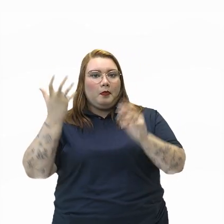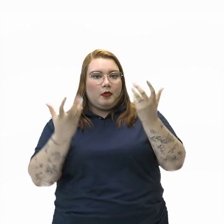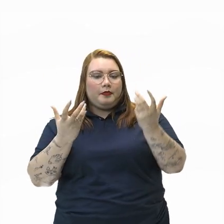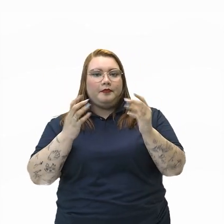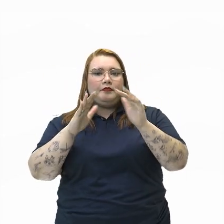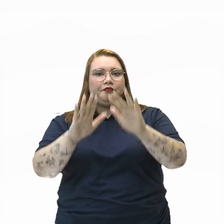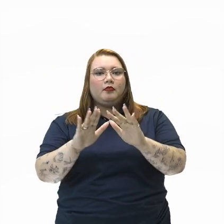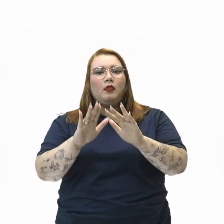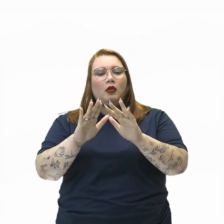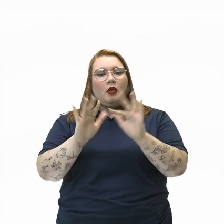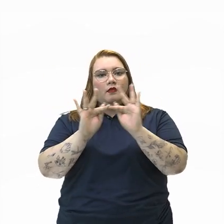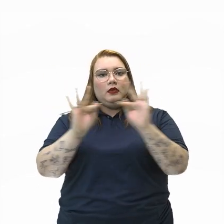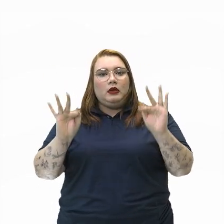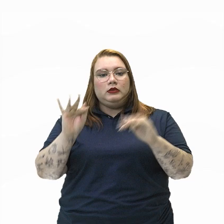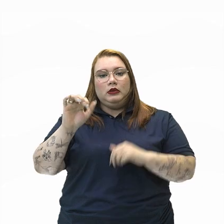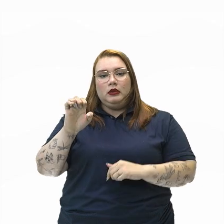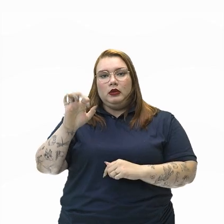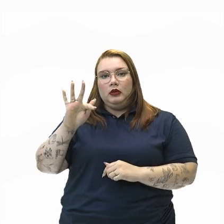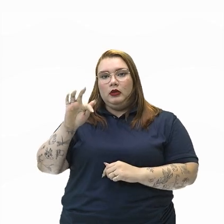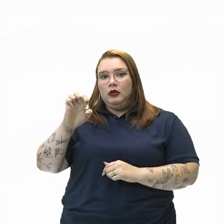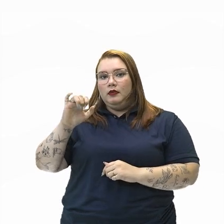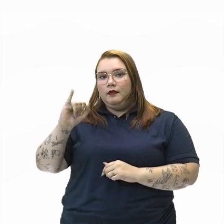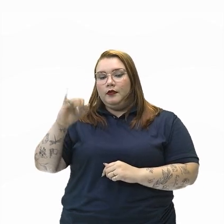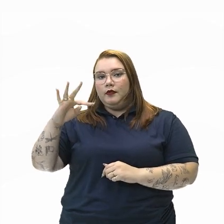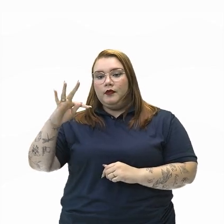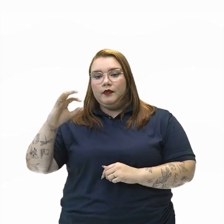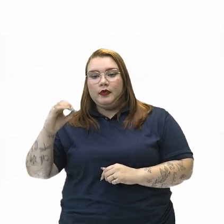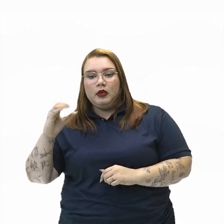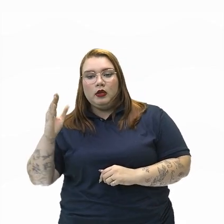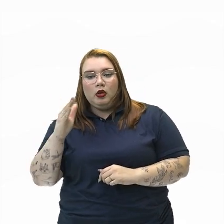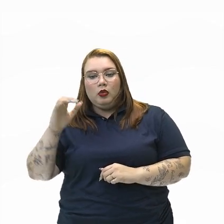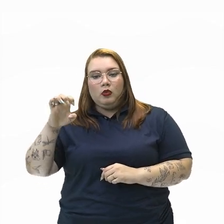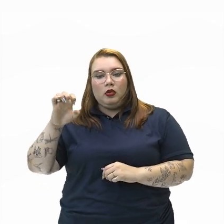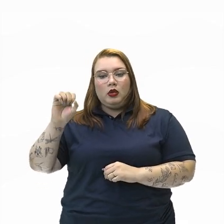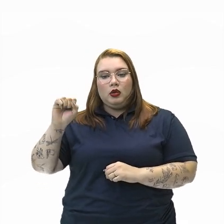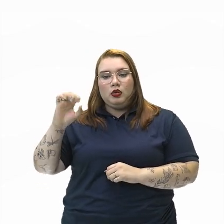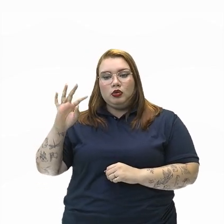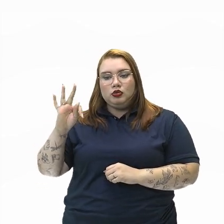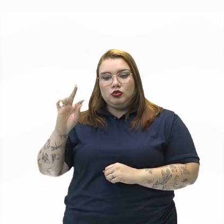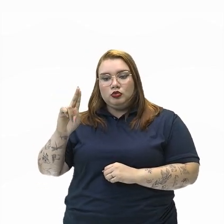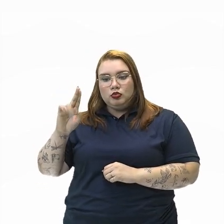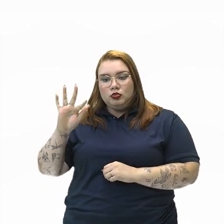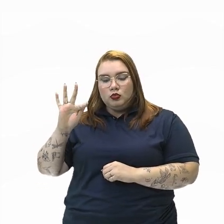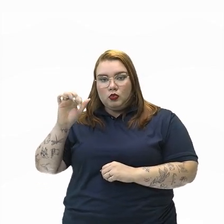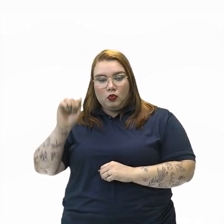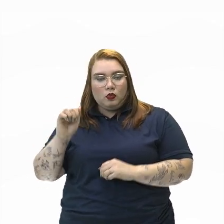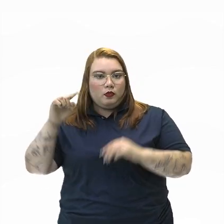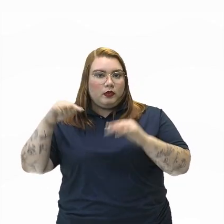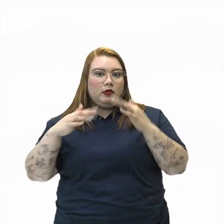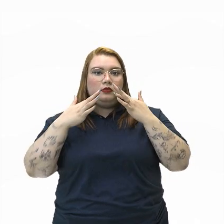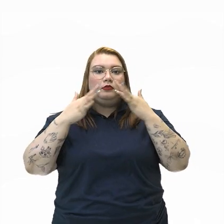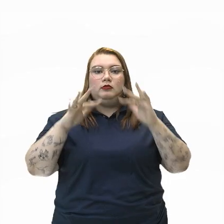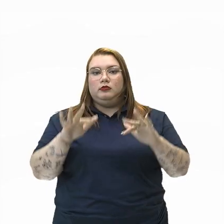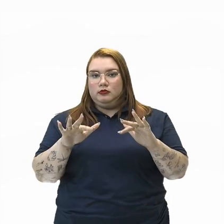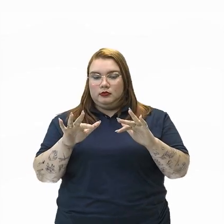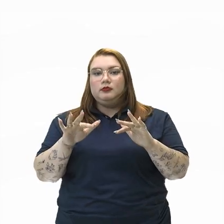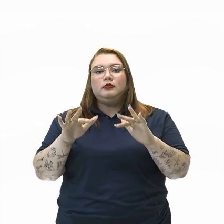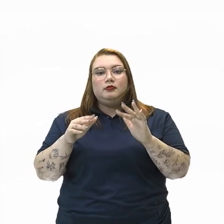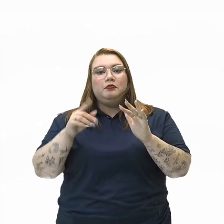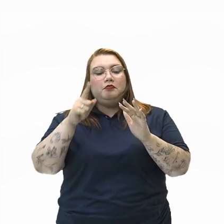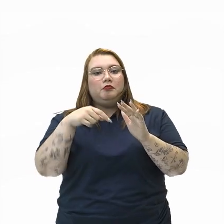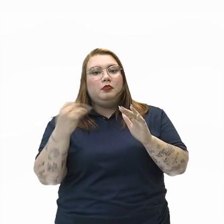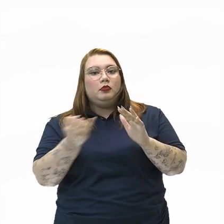estufa, ele é um fenômeno que acontece e que ele é natural. Ele é importantíssimo para manter a